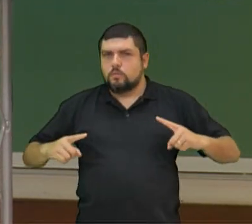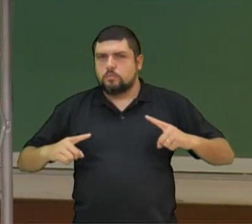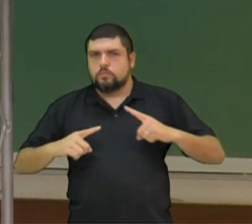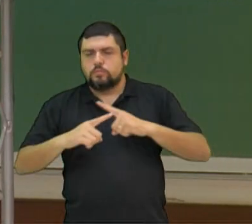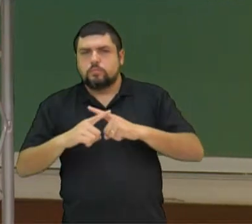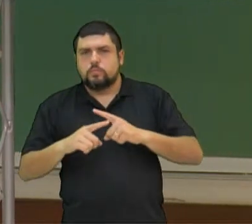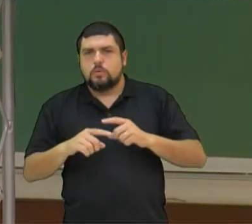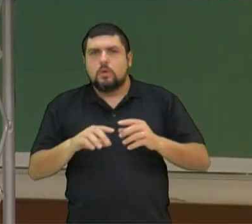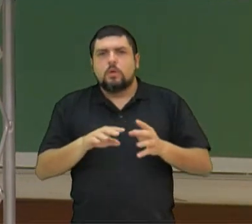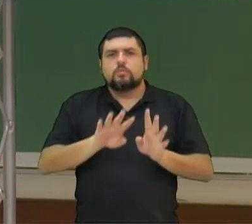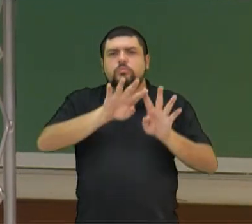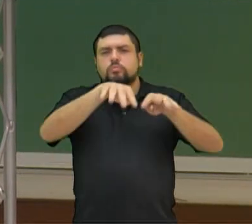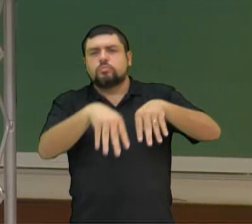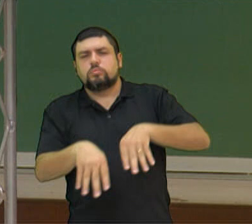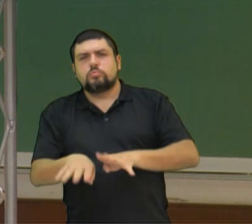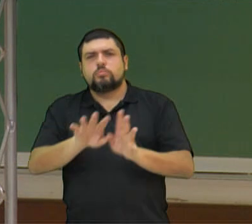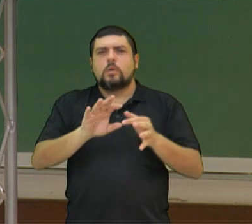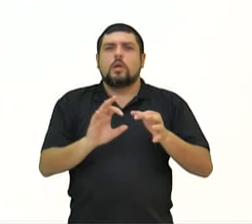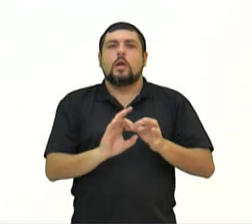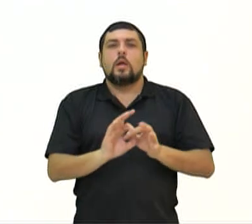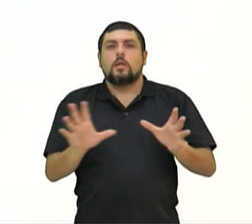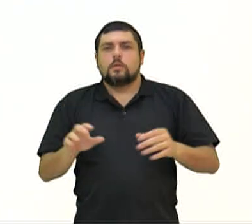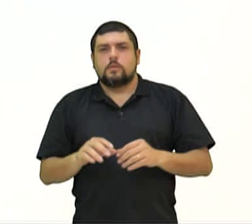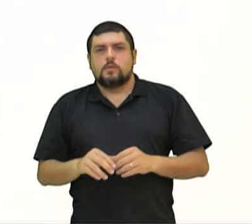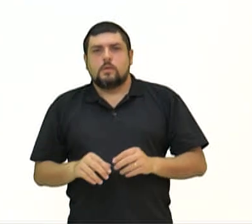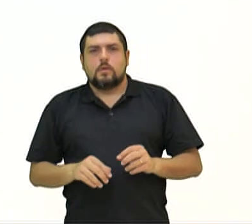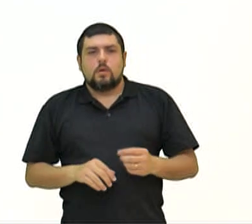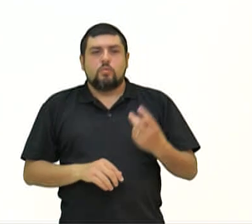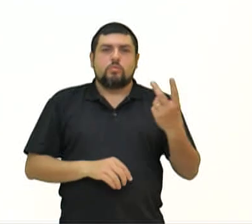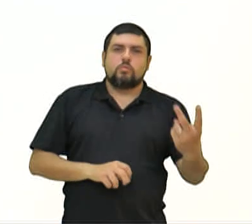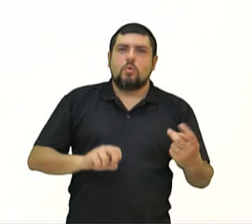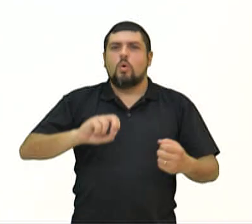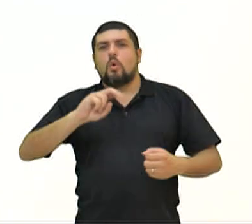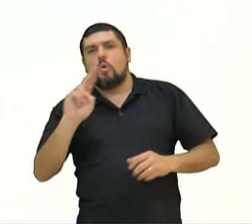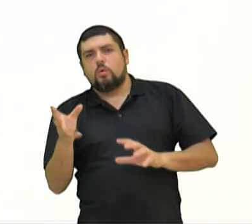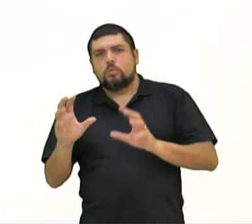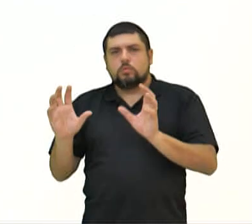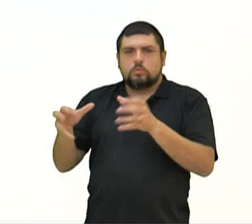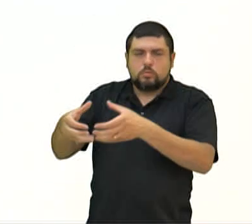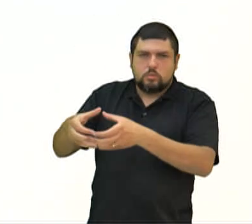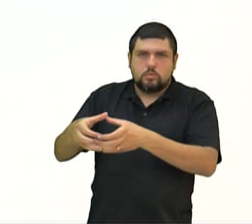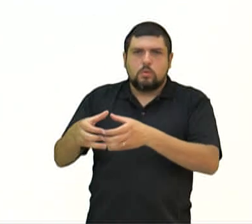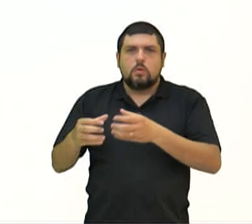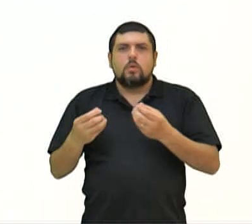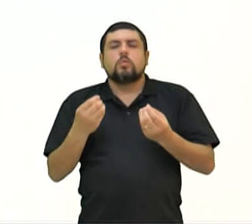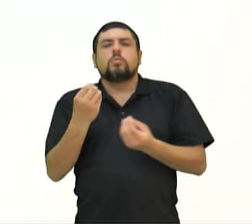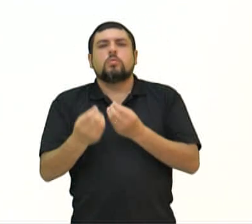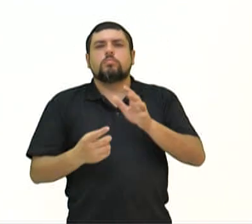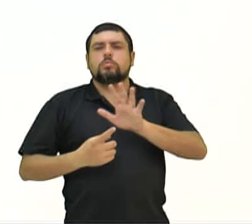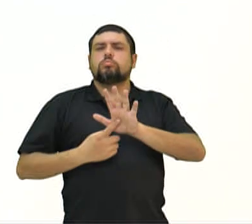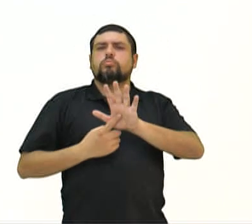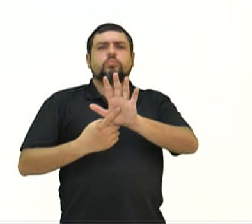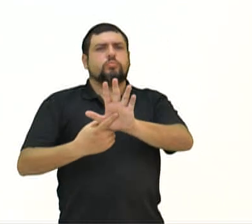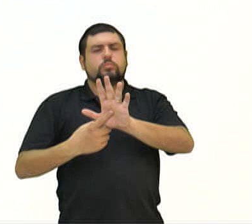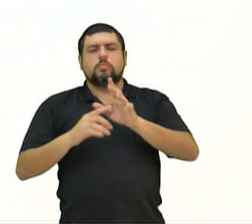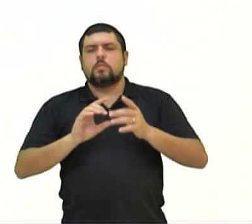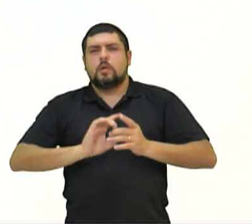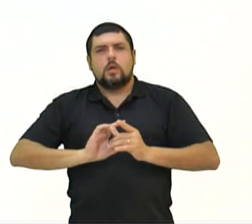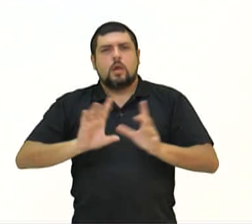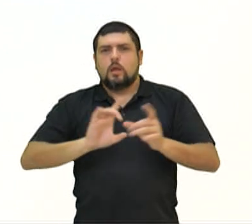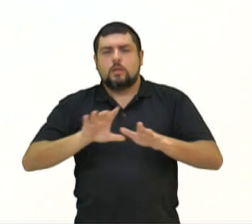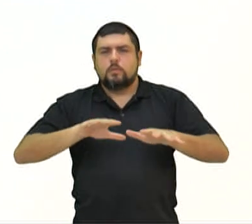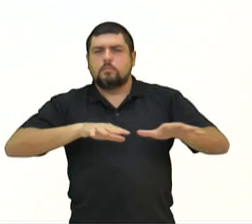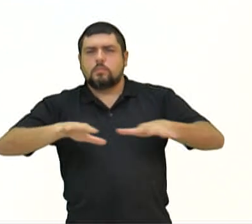rotina livre. Duetos e equipes realizam apresentações sem restrições ou